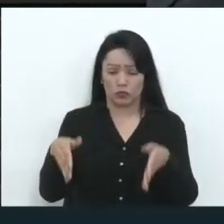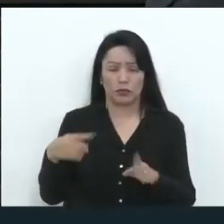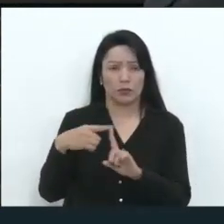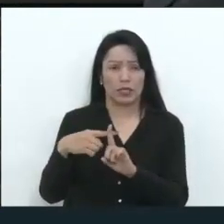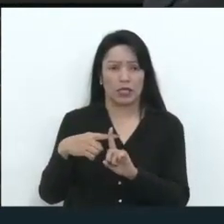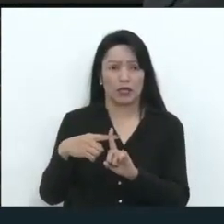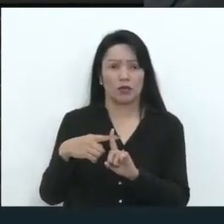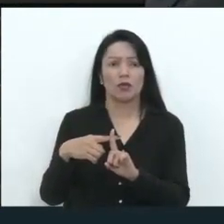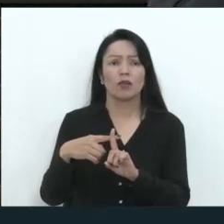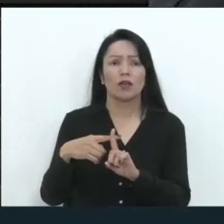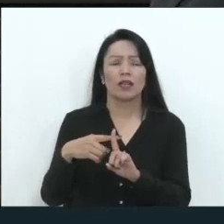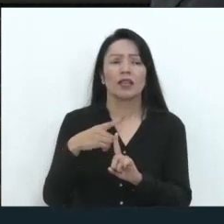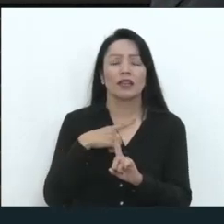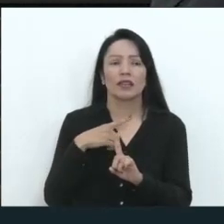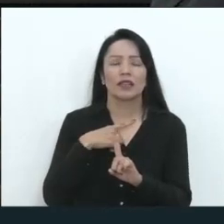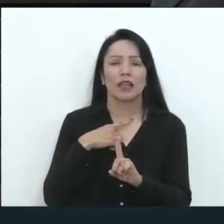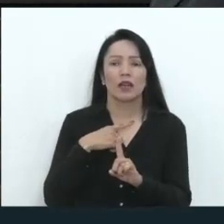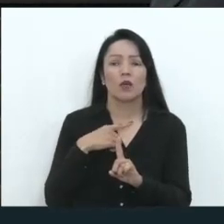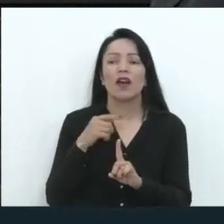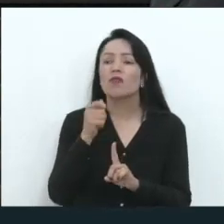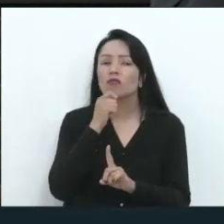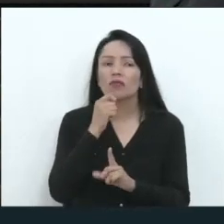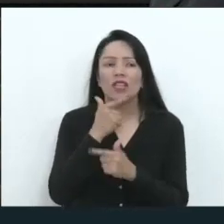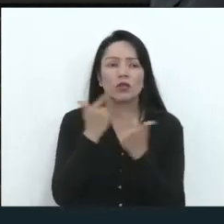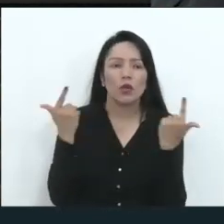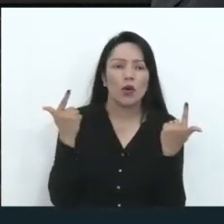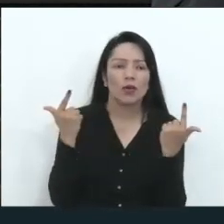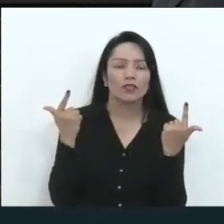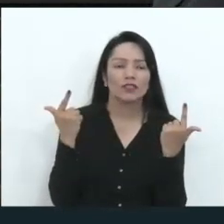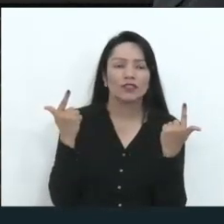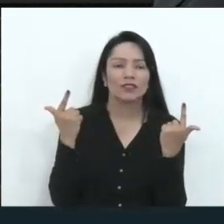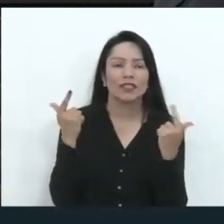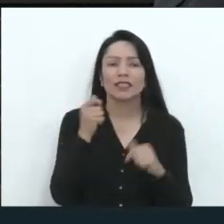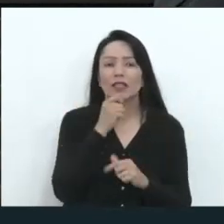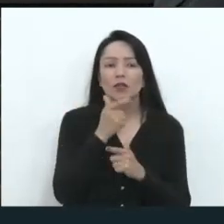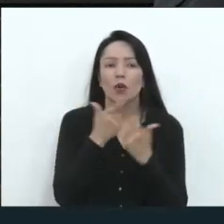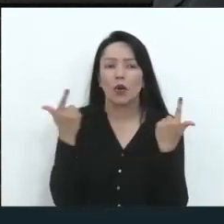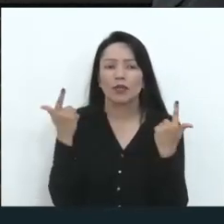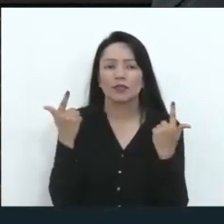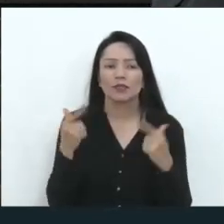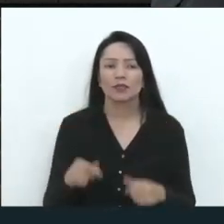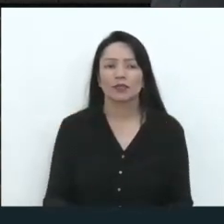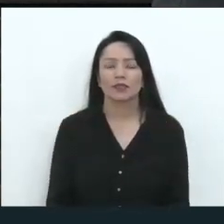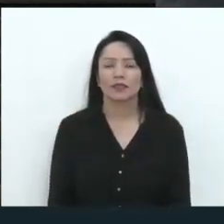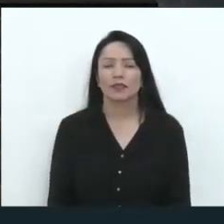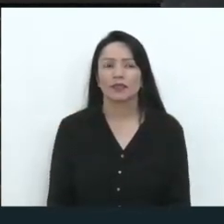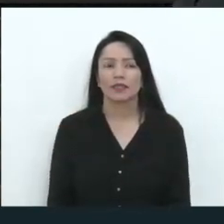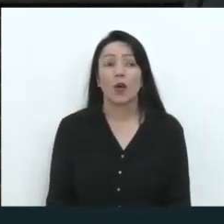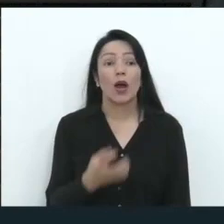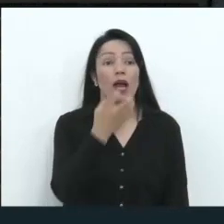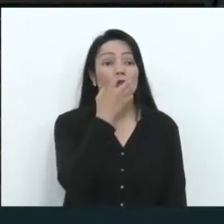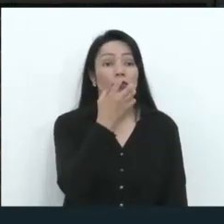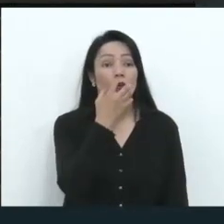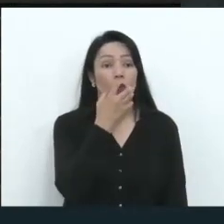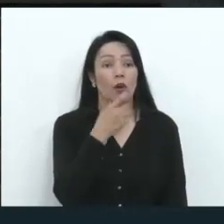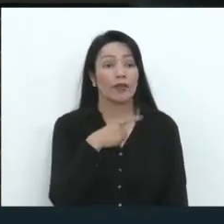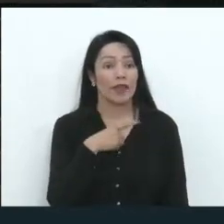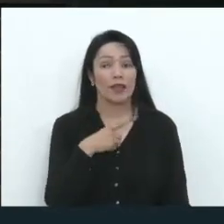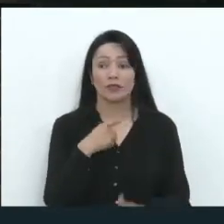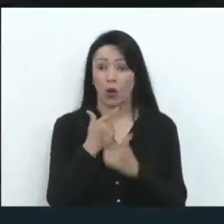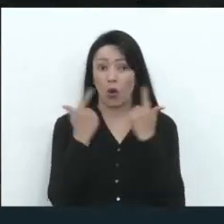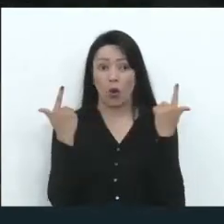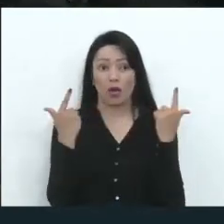é que é? O Sem Sorte? É, com Sem Sorte. Então o cachorro não teve sorte, foi parar na mão